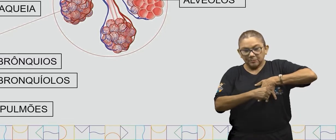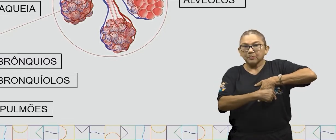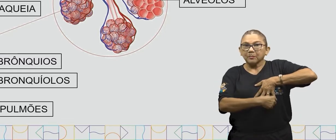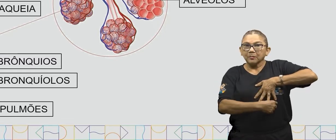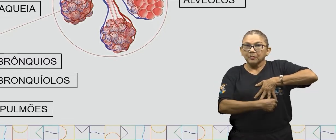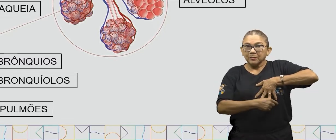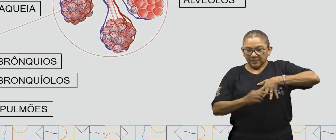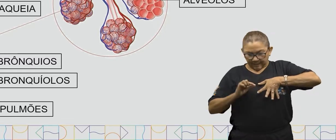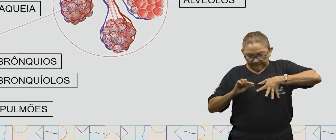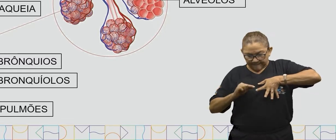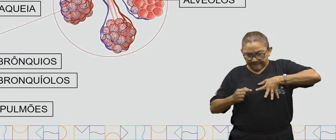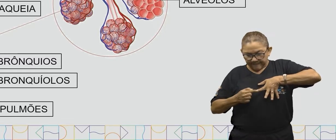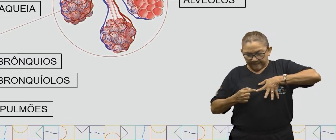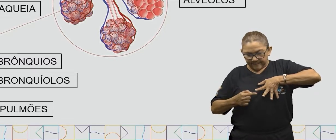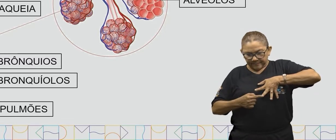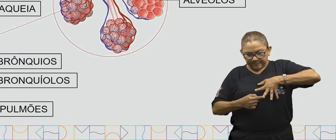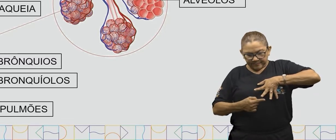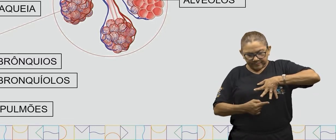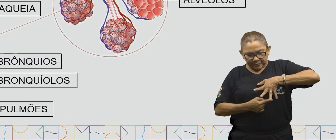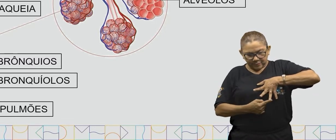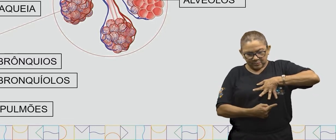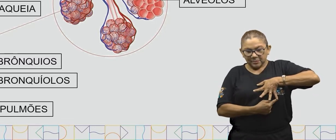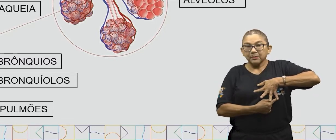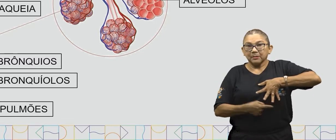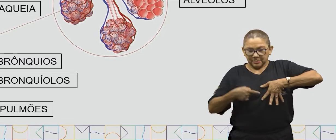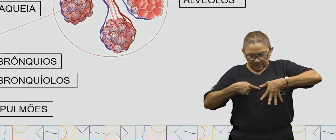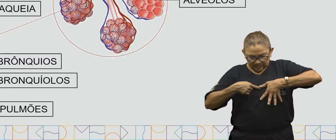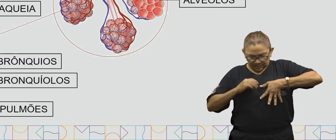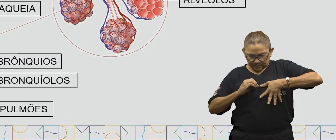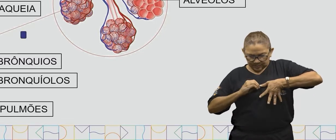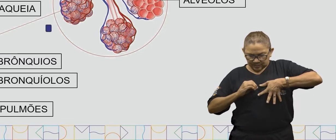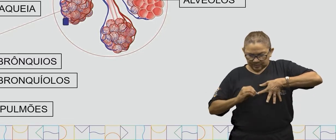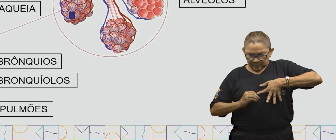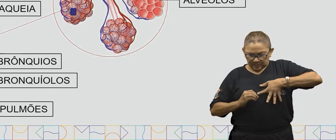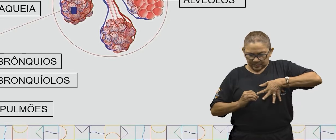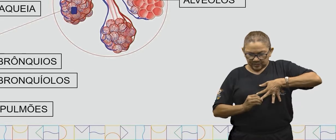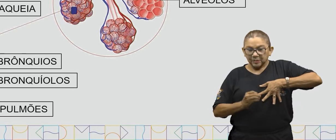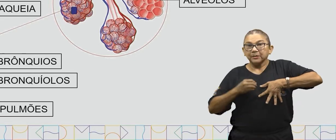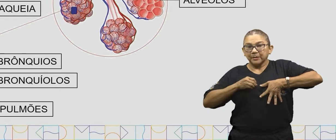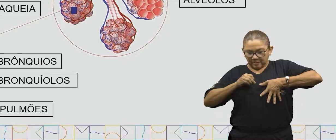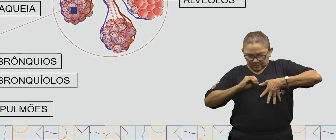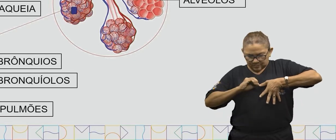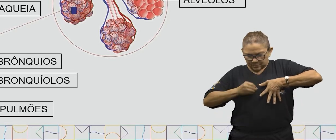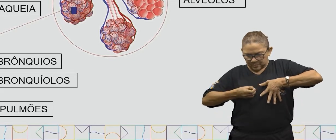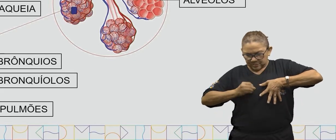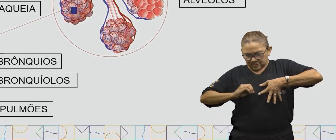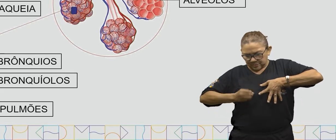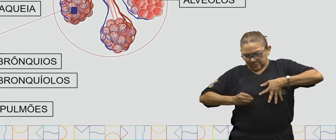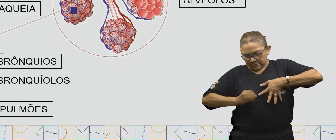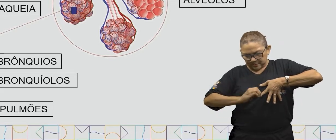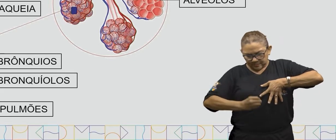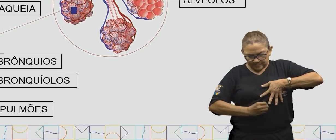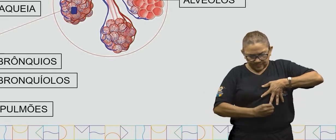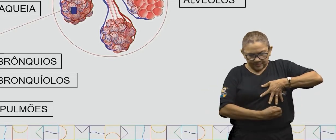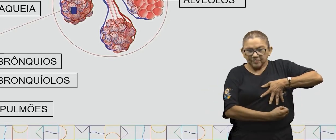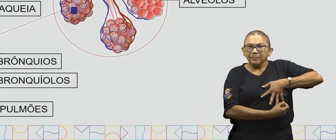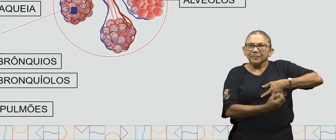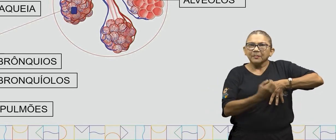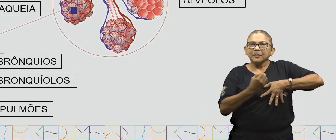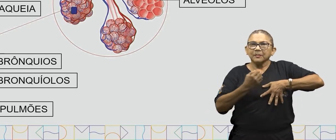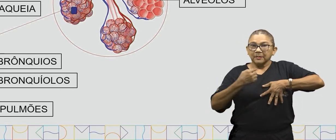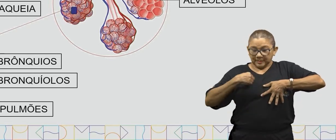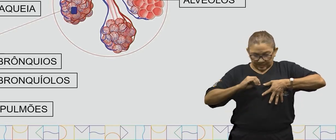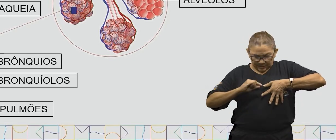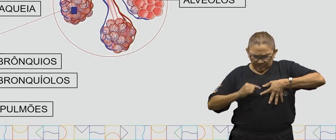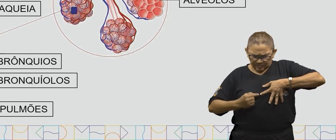bronquíolos. Nas pontas dos bronquíolos existem estruturas com aspecto de uva, como se fossem bolsinhas. São